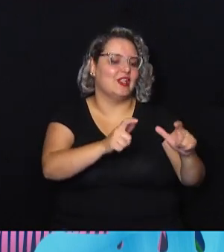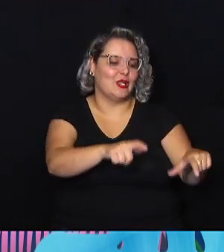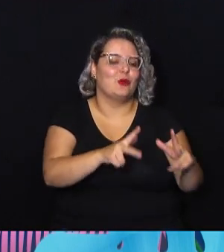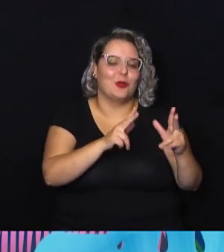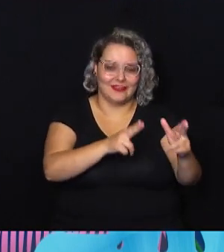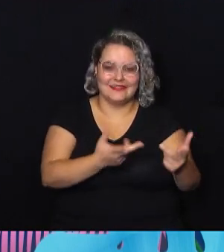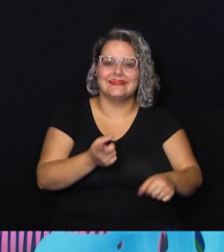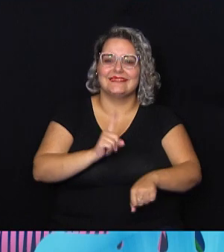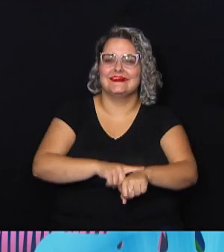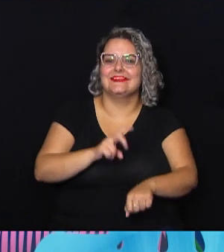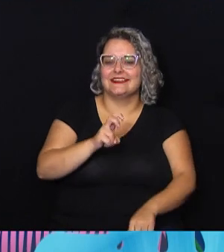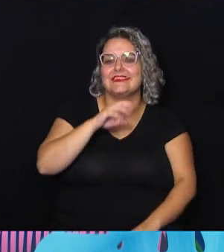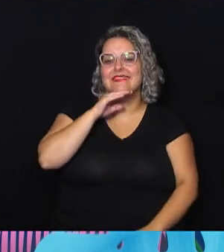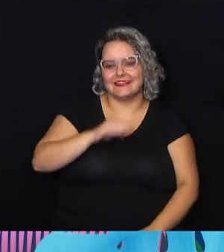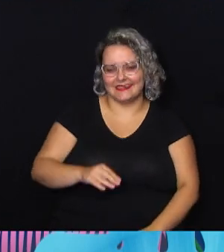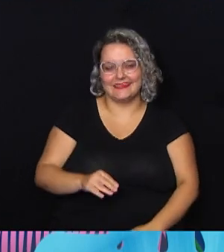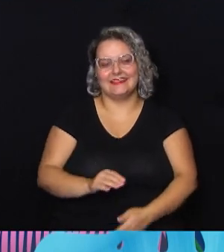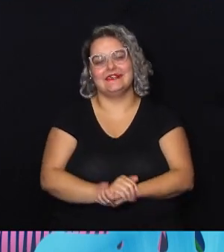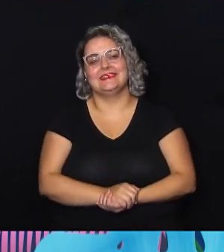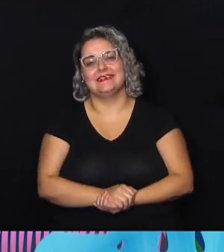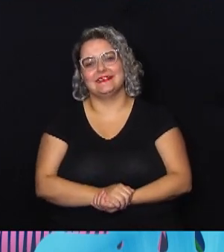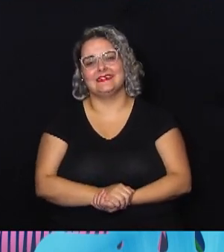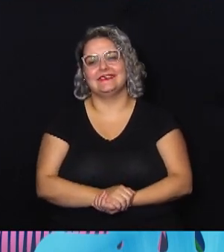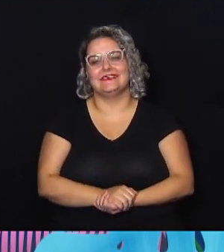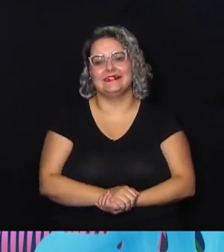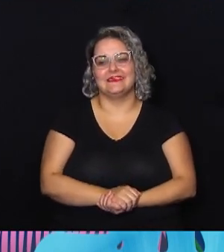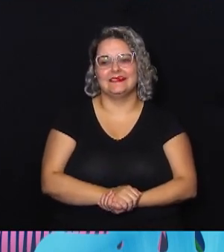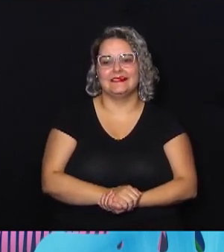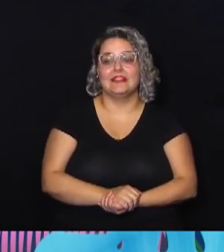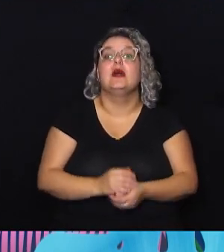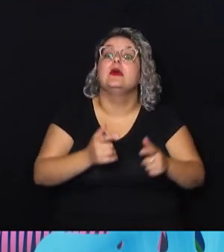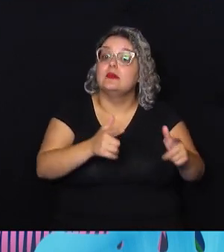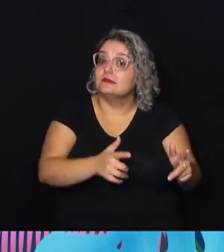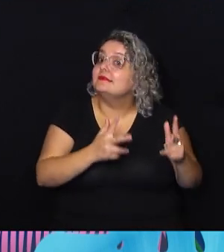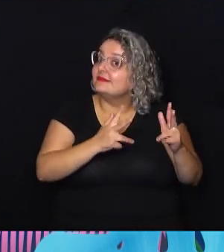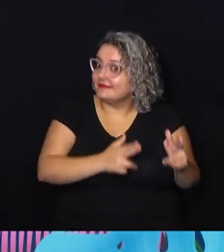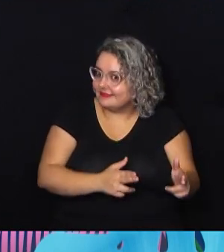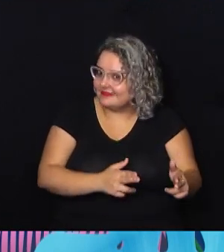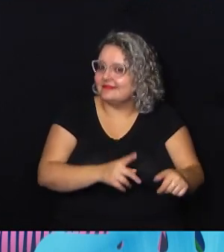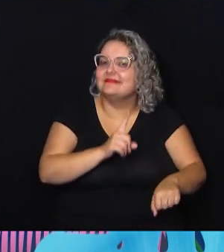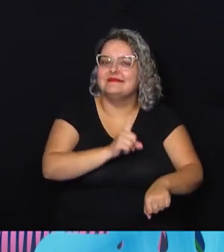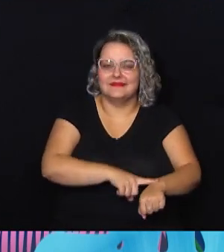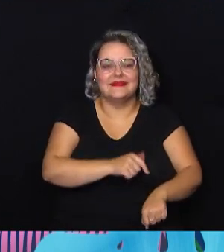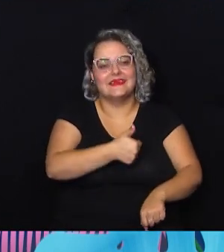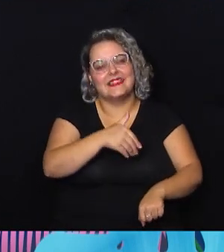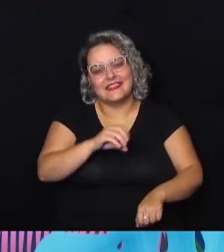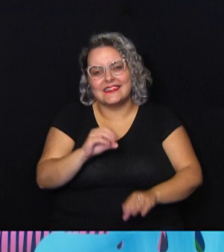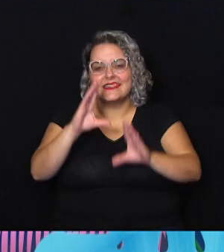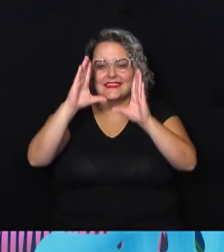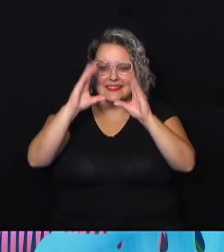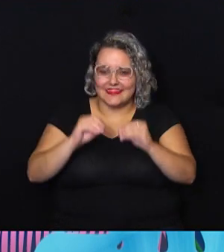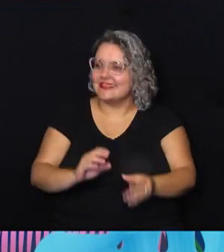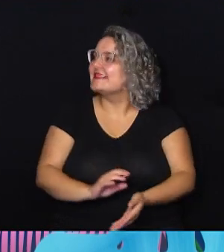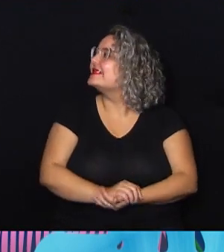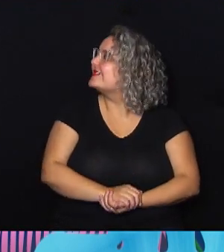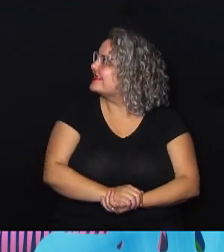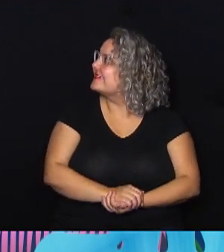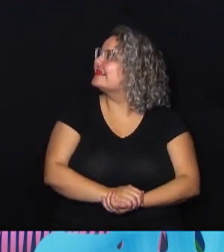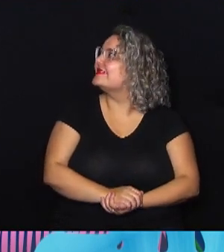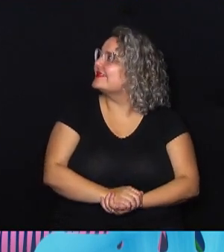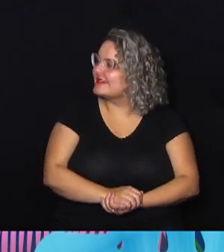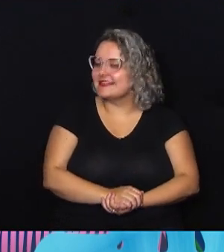começa às 5 da tarde na Praça do Coco. Berra Vaca, também em Barão Geraldo, a partir das 10 horas da